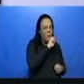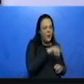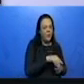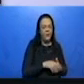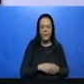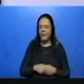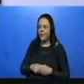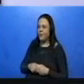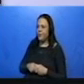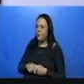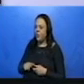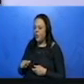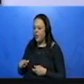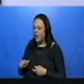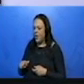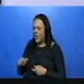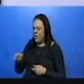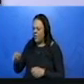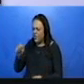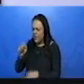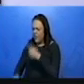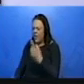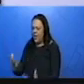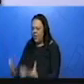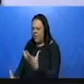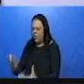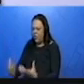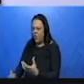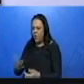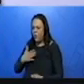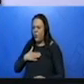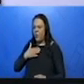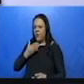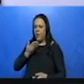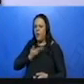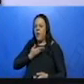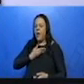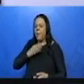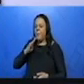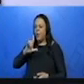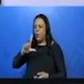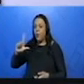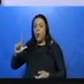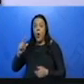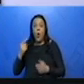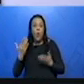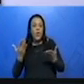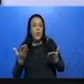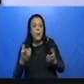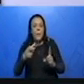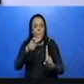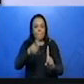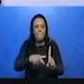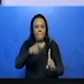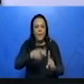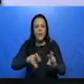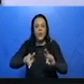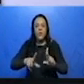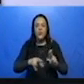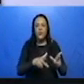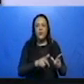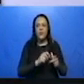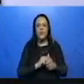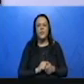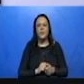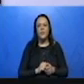acendendo esse fogo para o meu amigo Bill? E olha, apareceu um outro sujeito, né? Um outro homem também